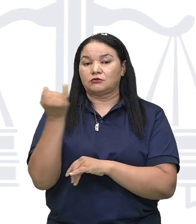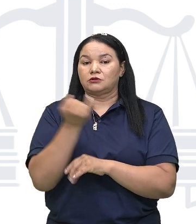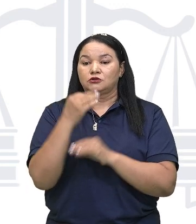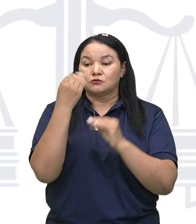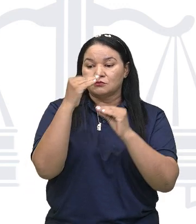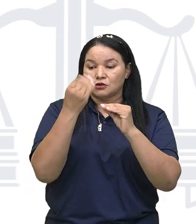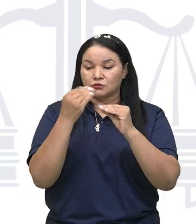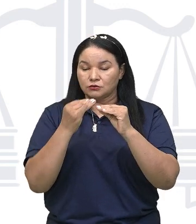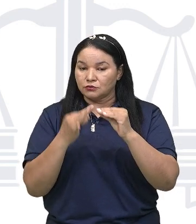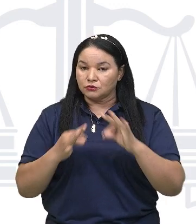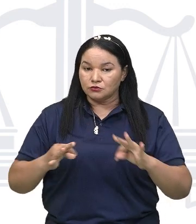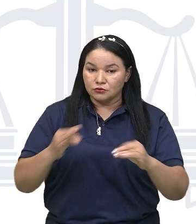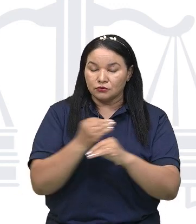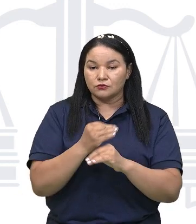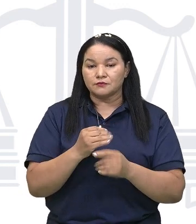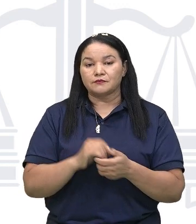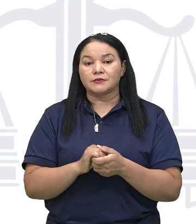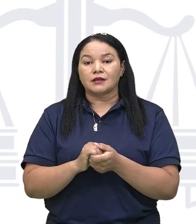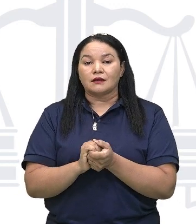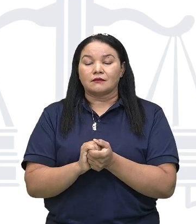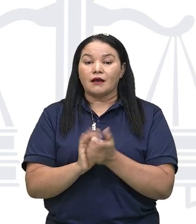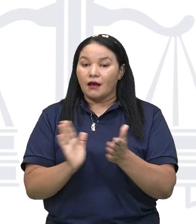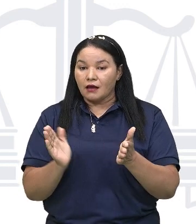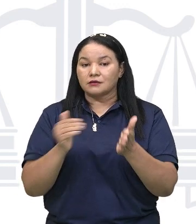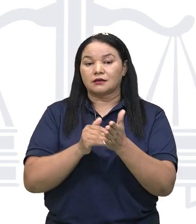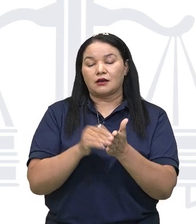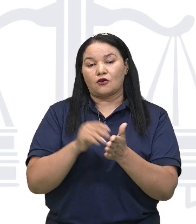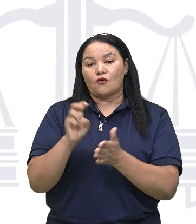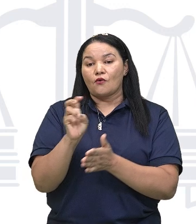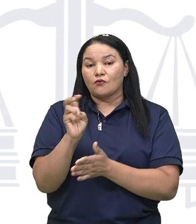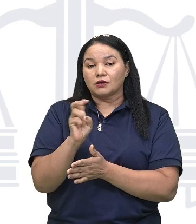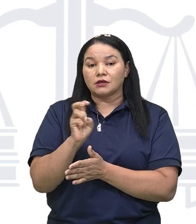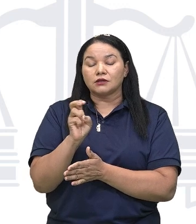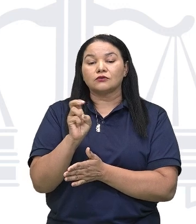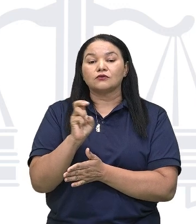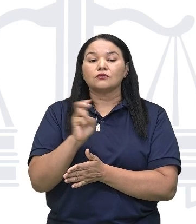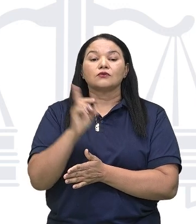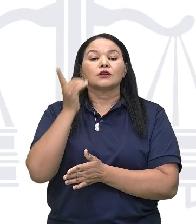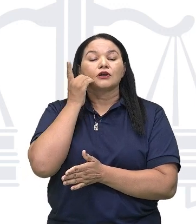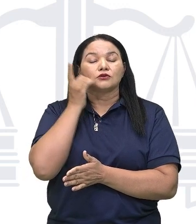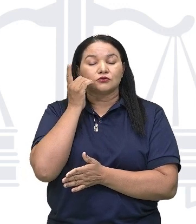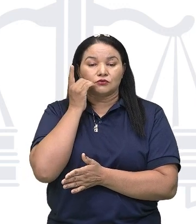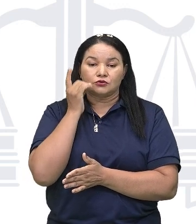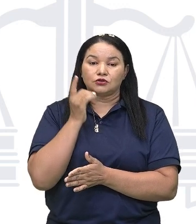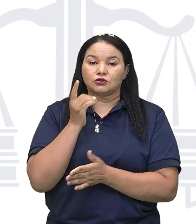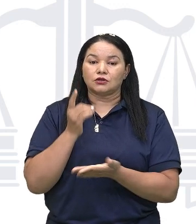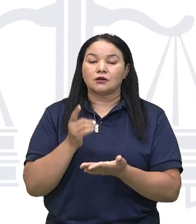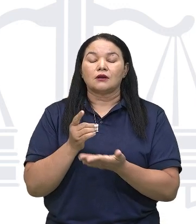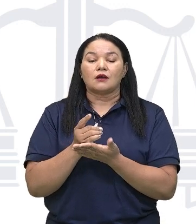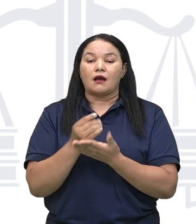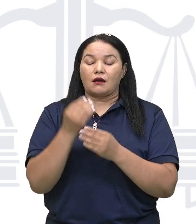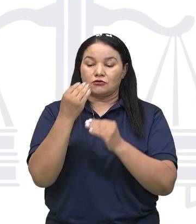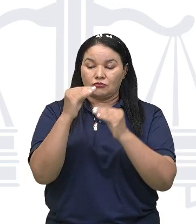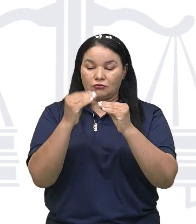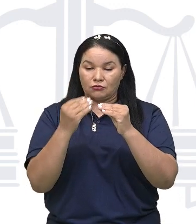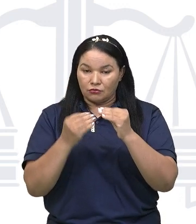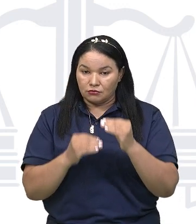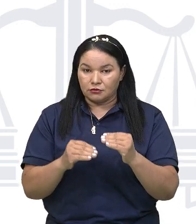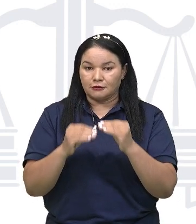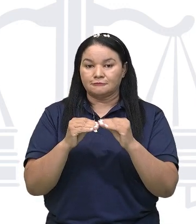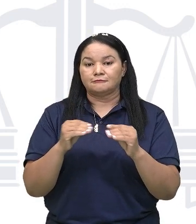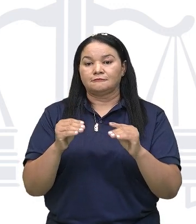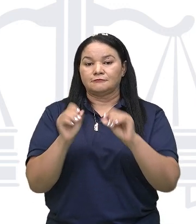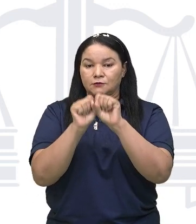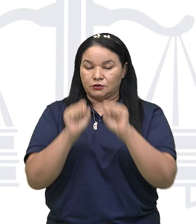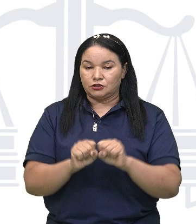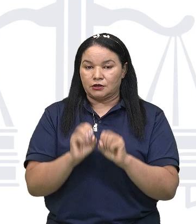notas até o 5º dia útil após o término da finalização do componente curricular, ok? Joia, então acredito